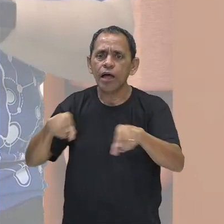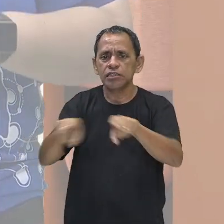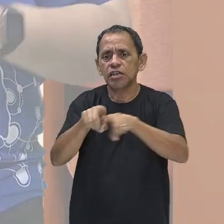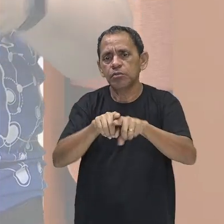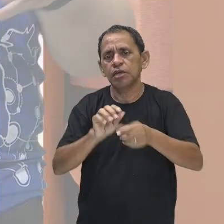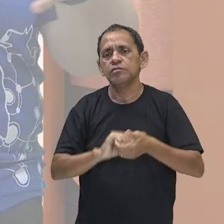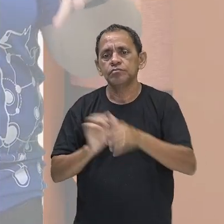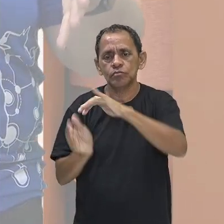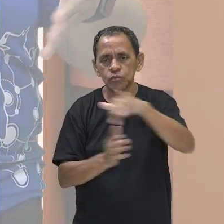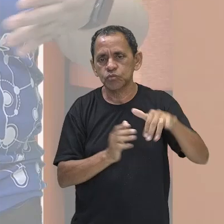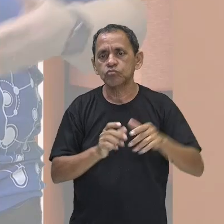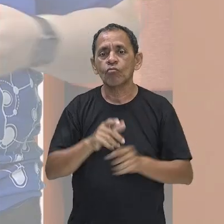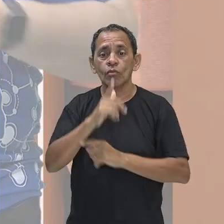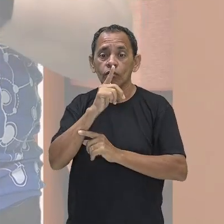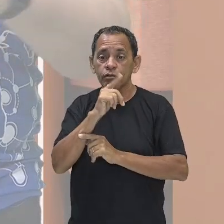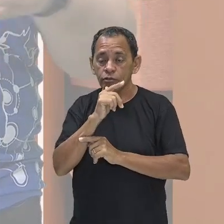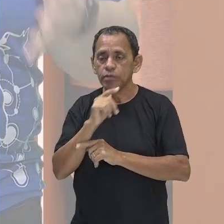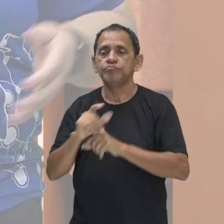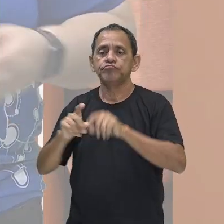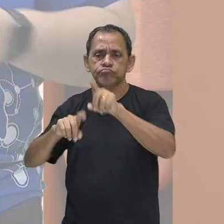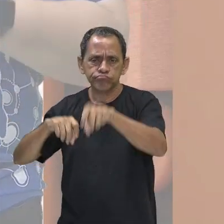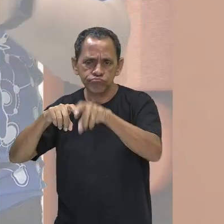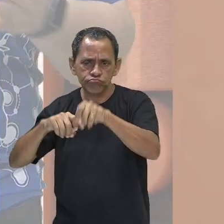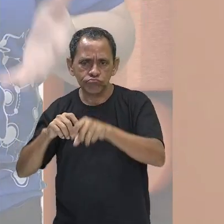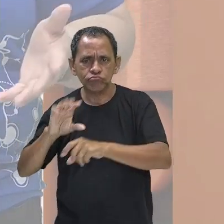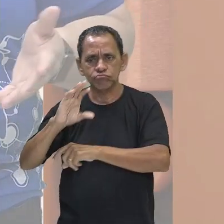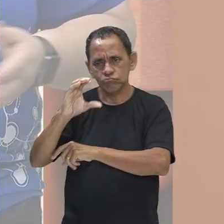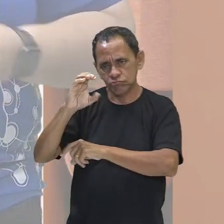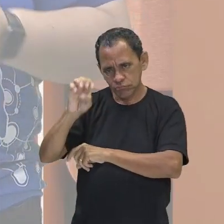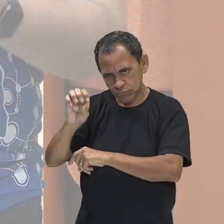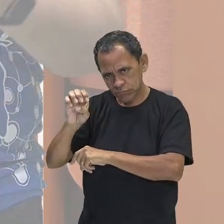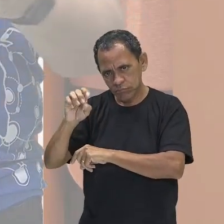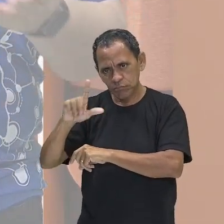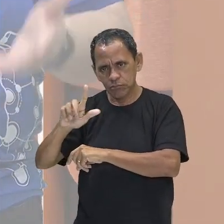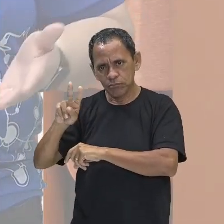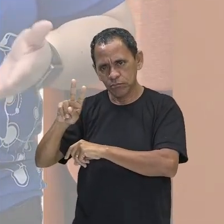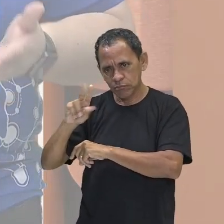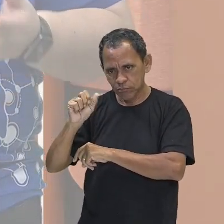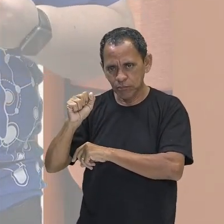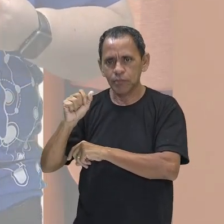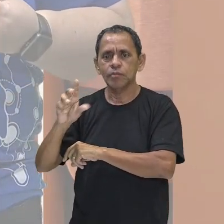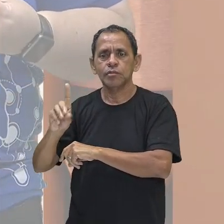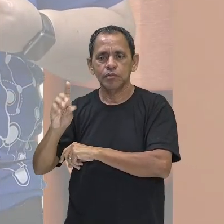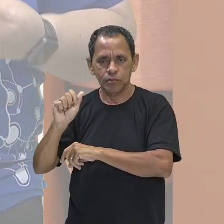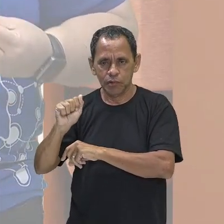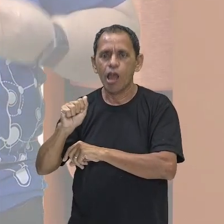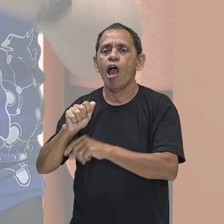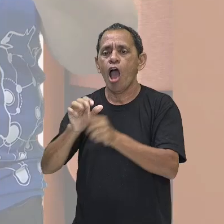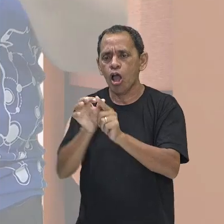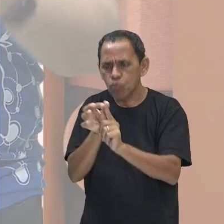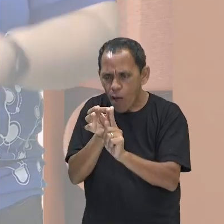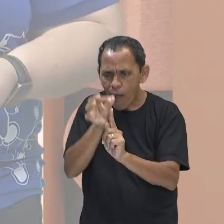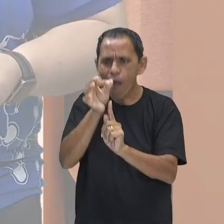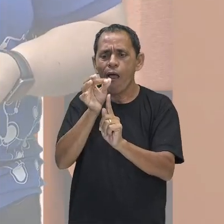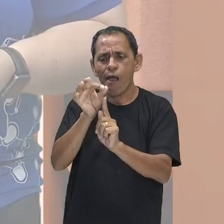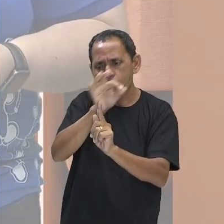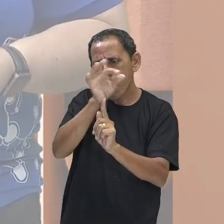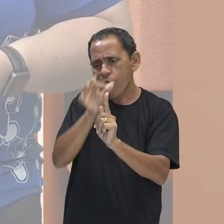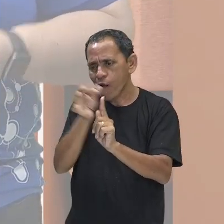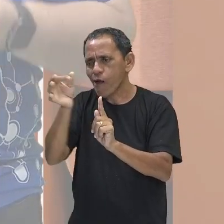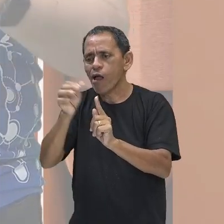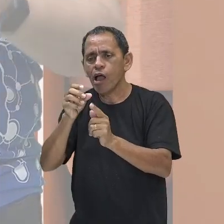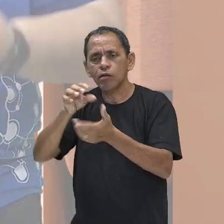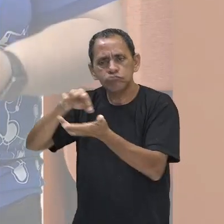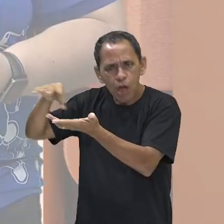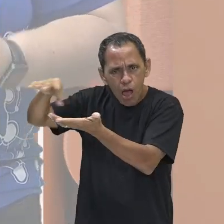eles ajudam, então, na agricultura da cevada, do trigo e dos grãos, exatamente por isso, por eles tirarem, então, aí,